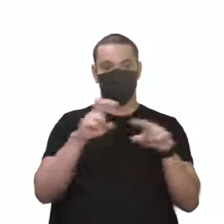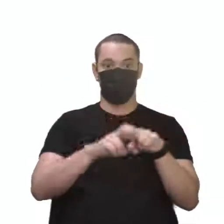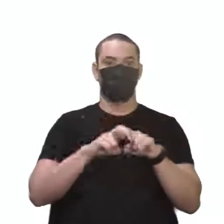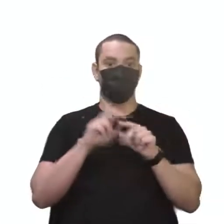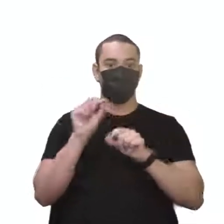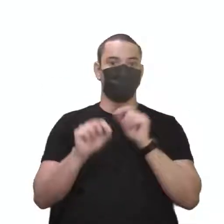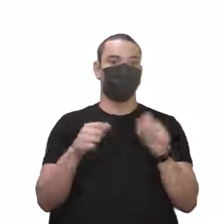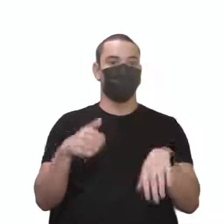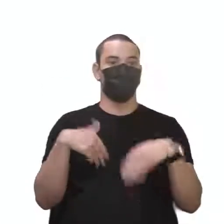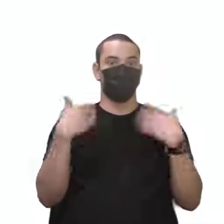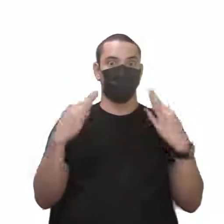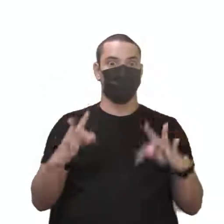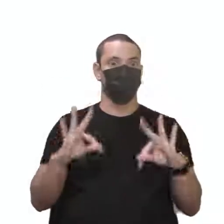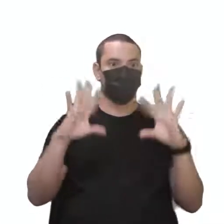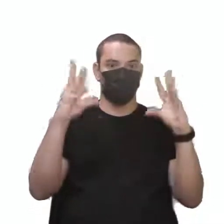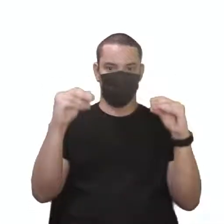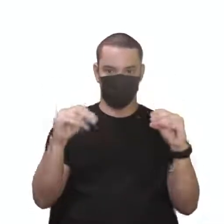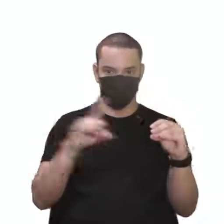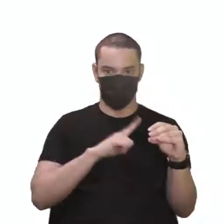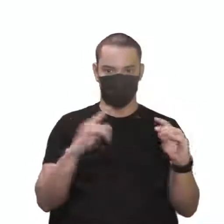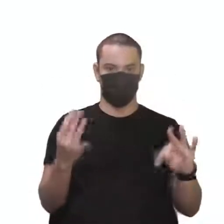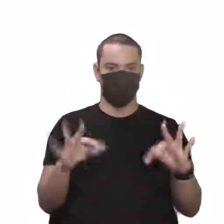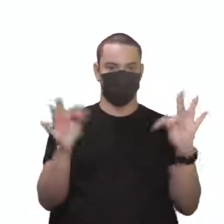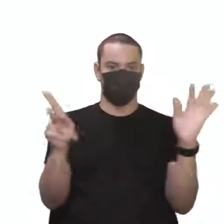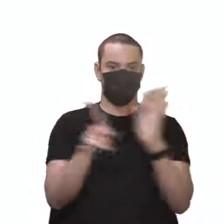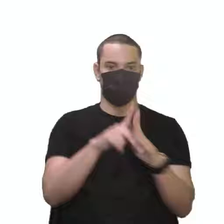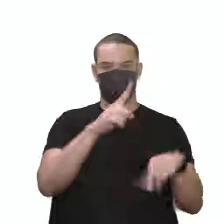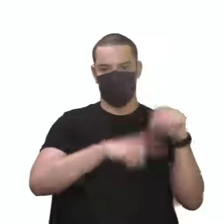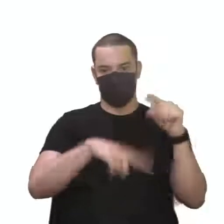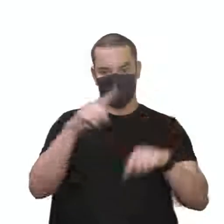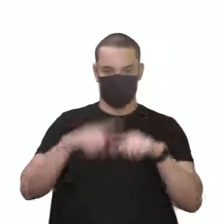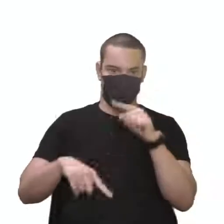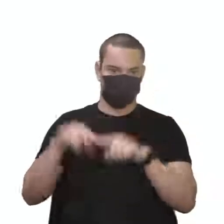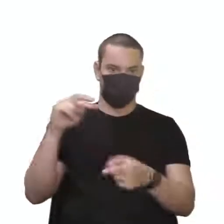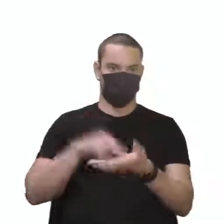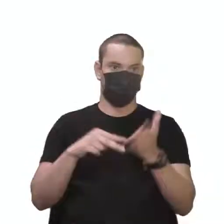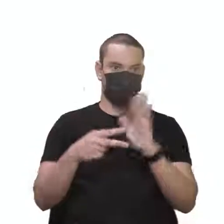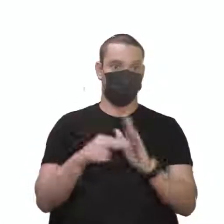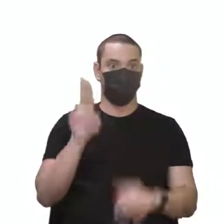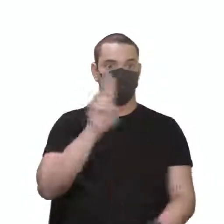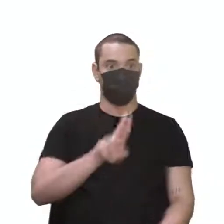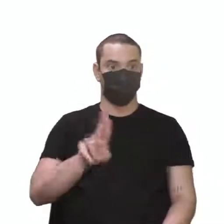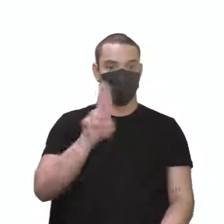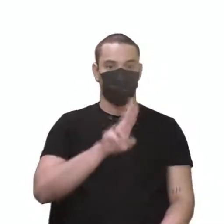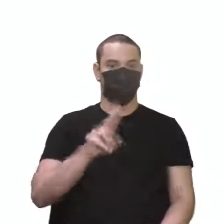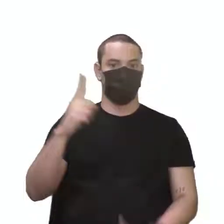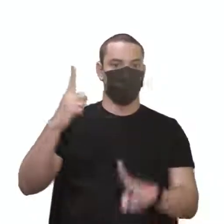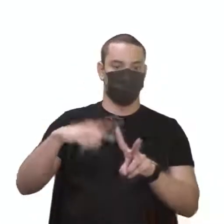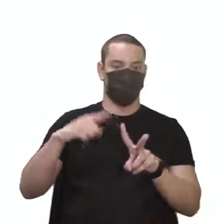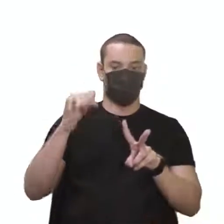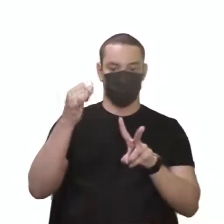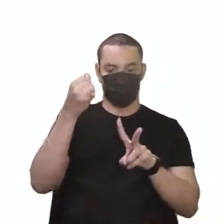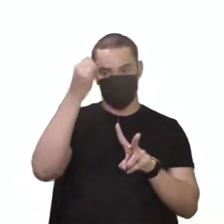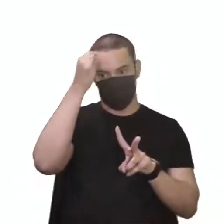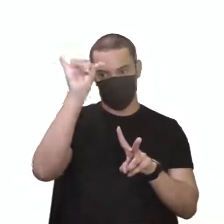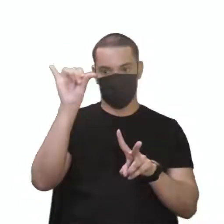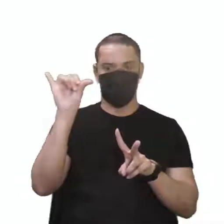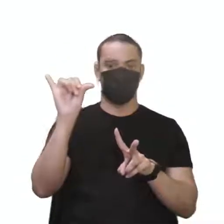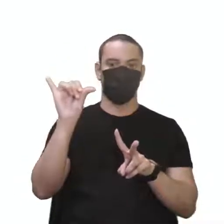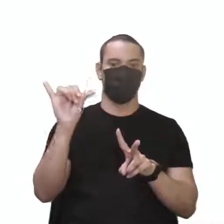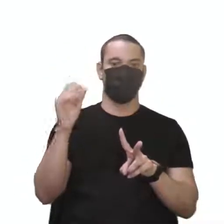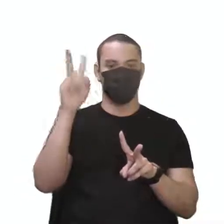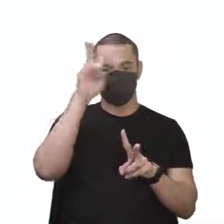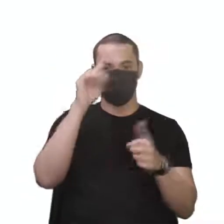isto, quase todas as técnicas atuais para a transferência de material genético implicam o uso dos vetores, tanto